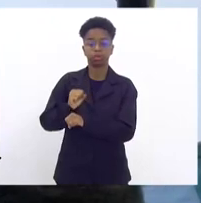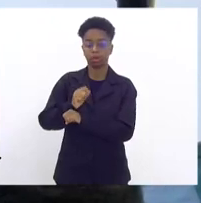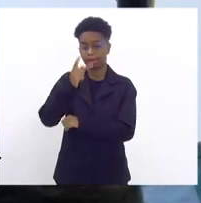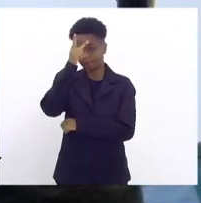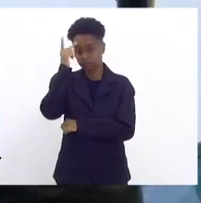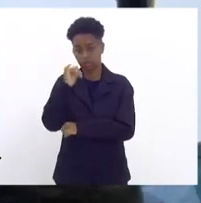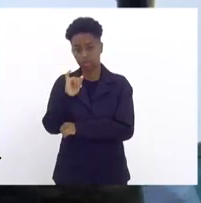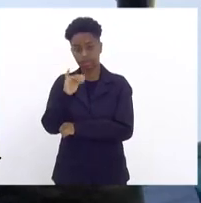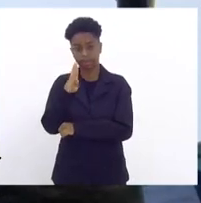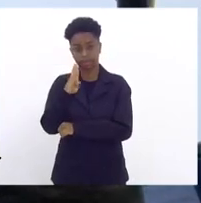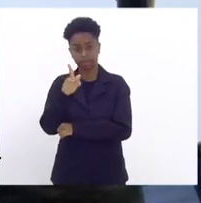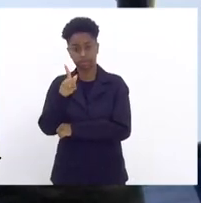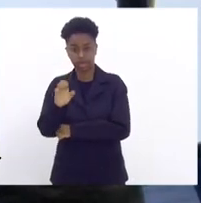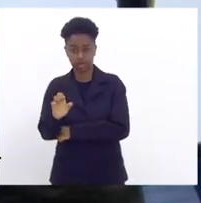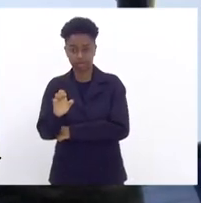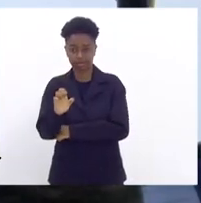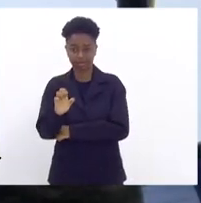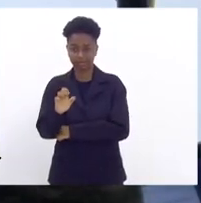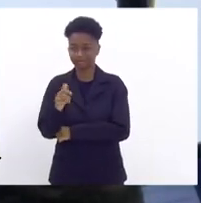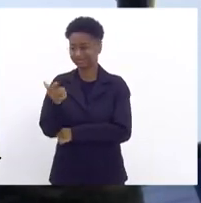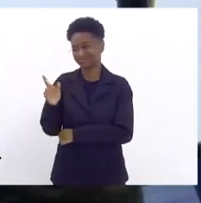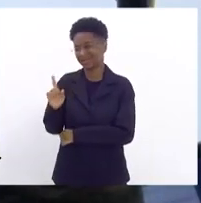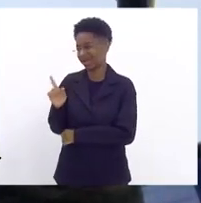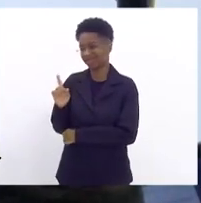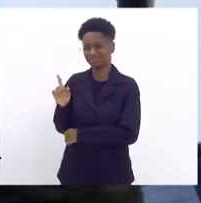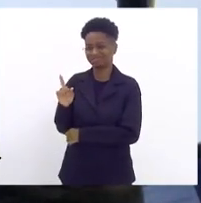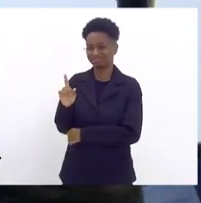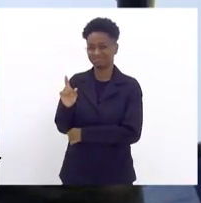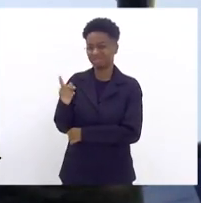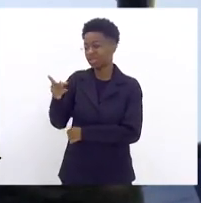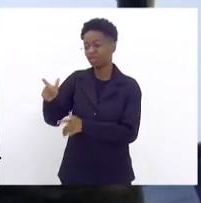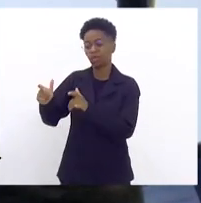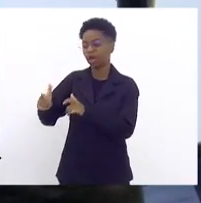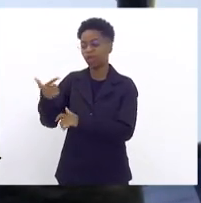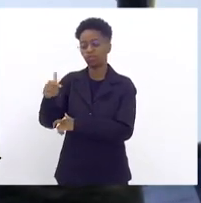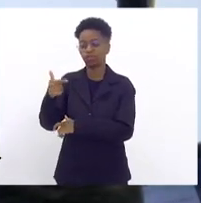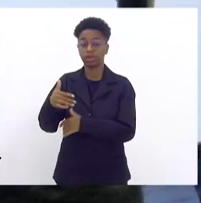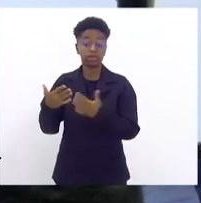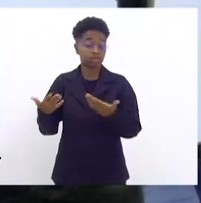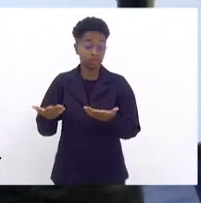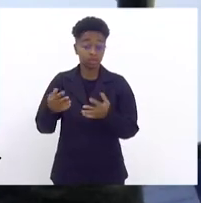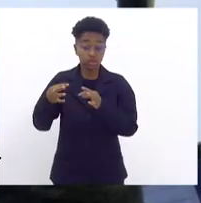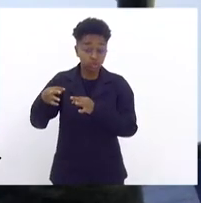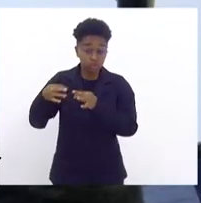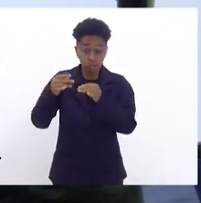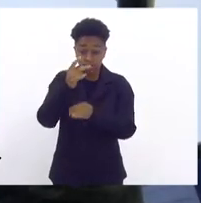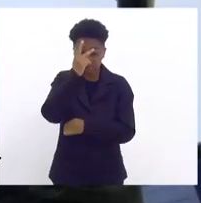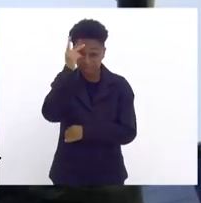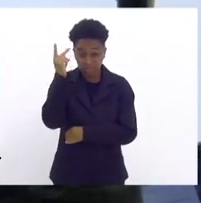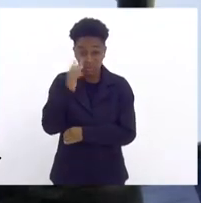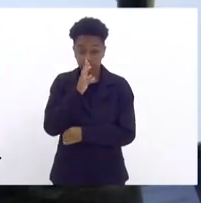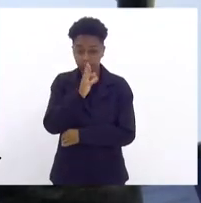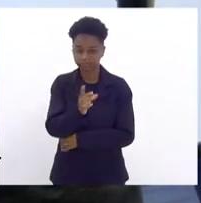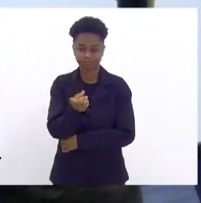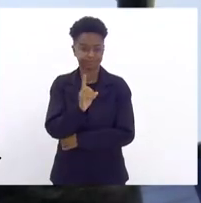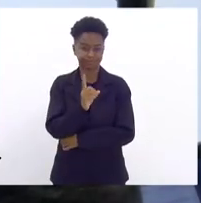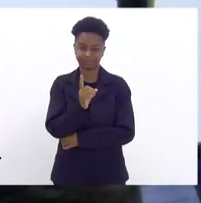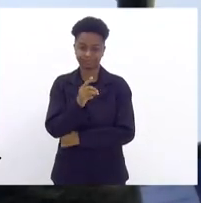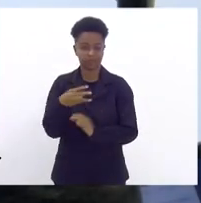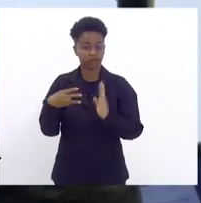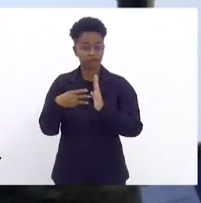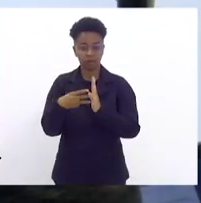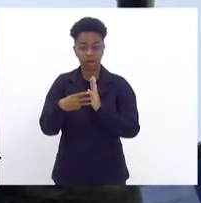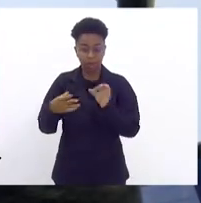eu tenho falando sobre não não da sua localidade não vem então nem todas as pessoas tiveram esse formulário